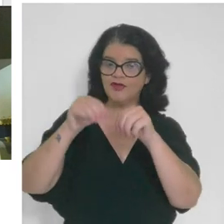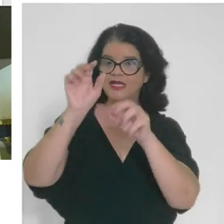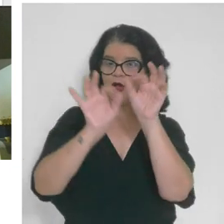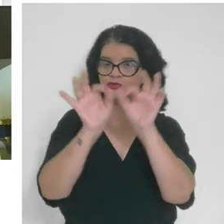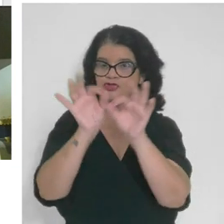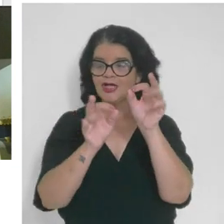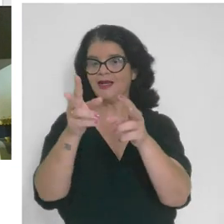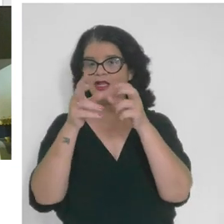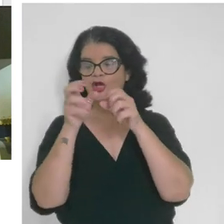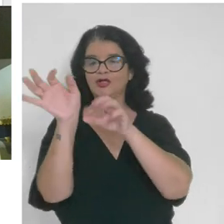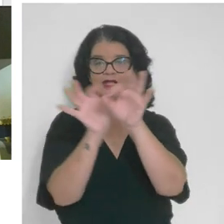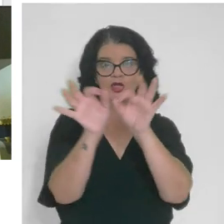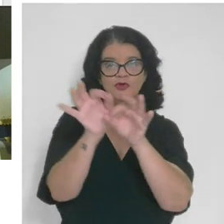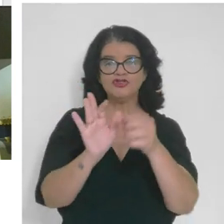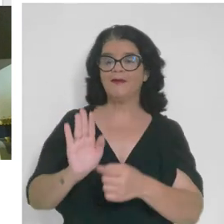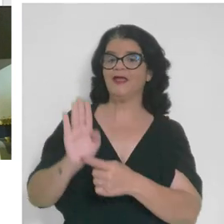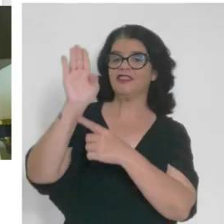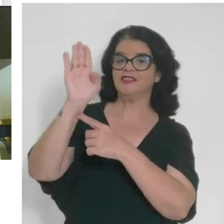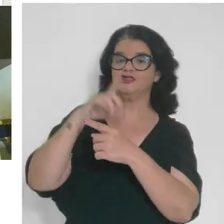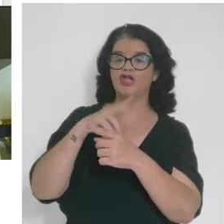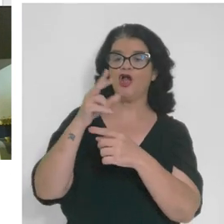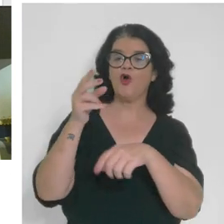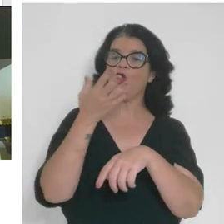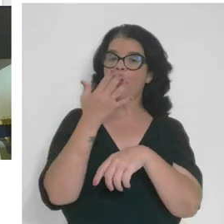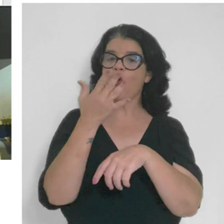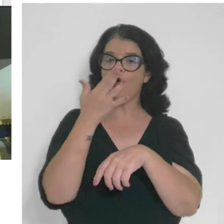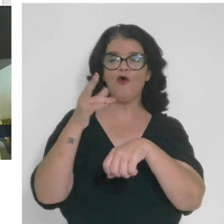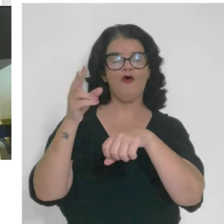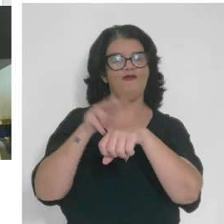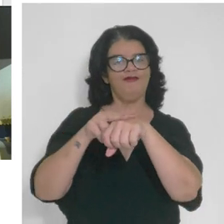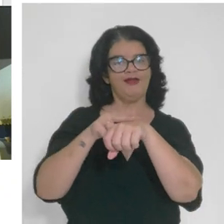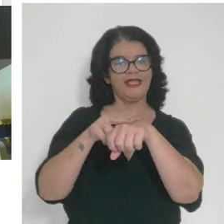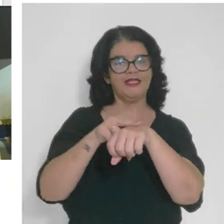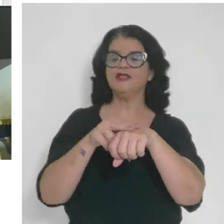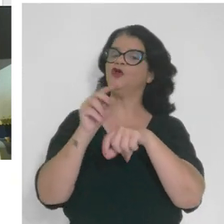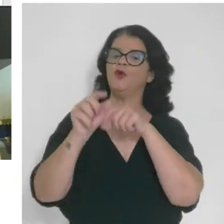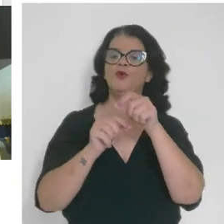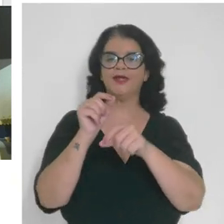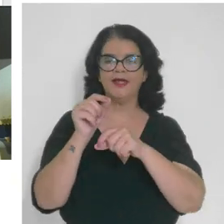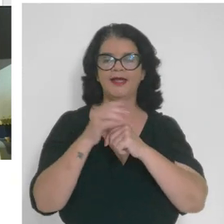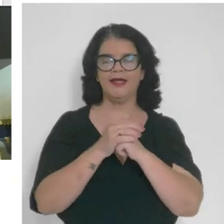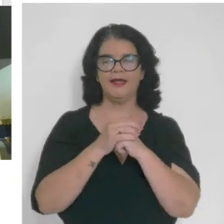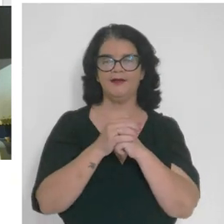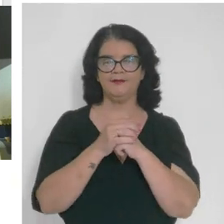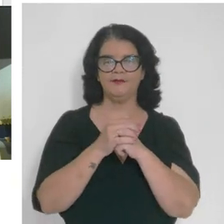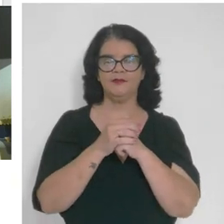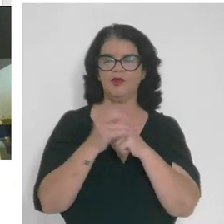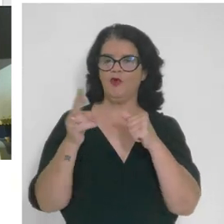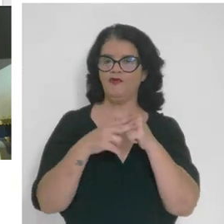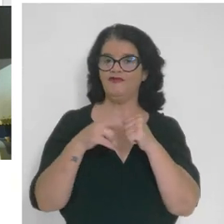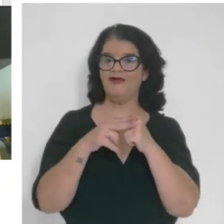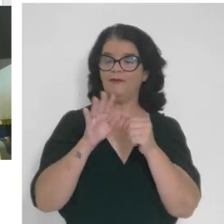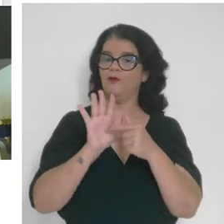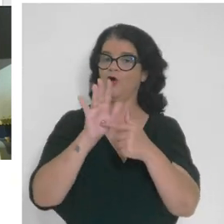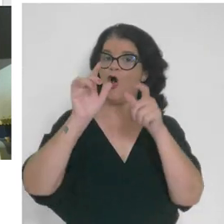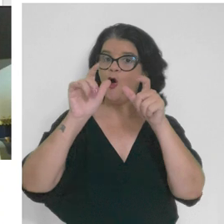E nota que o esquema destacou, pessoal, em verde, tá? Aqui o ferro indicando onde o